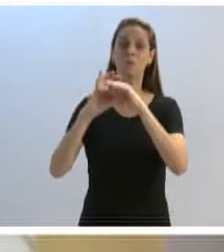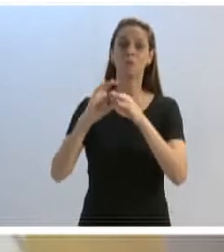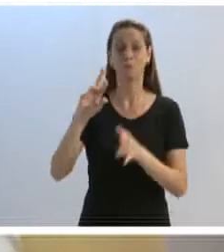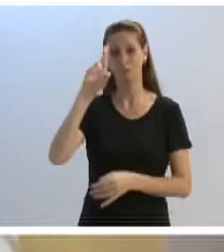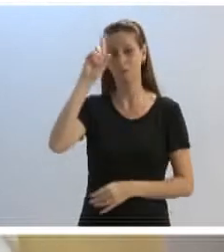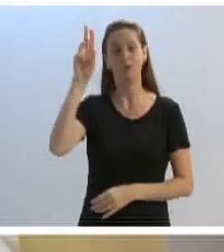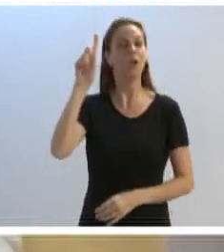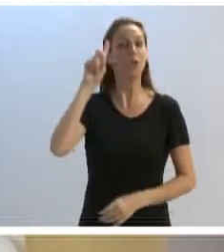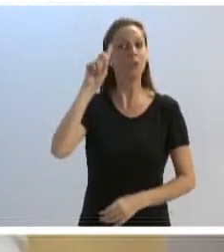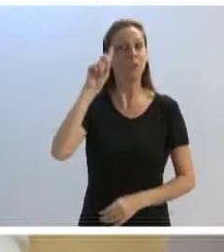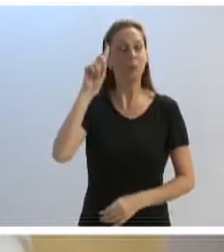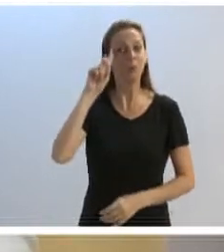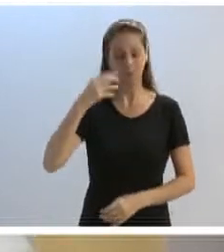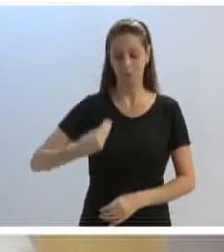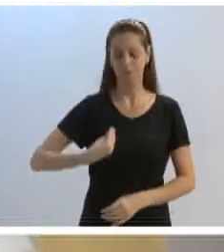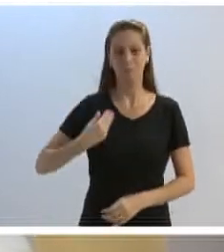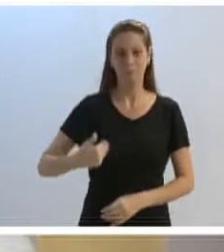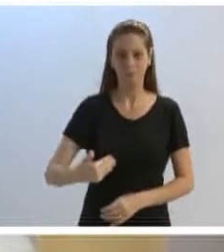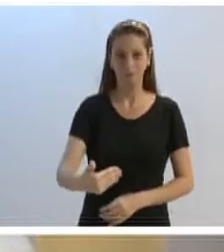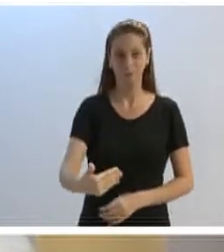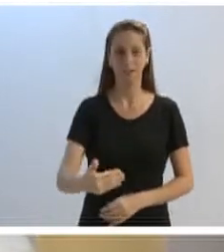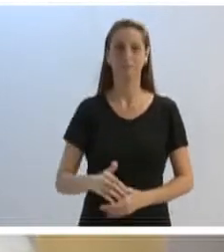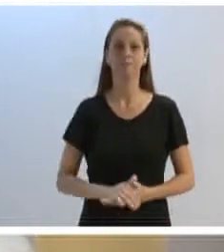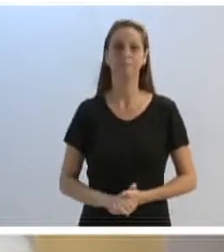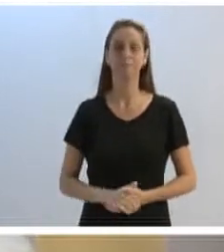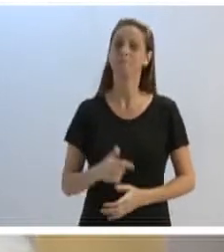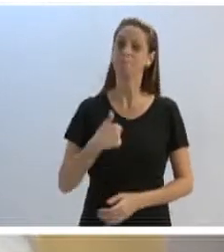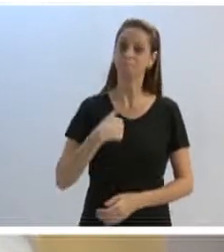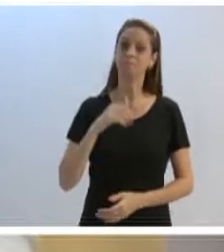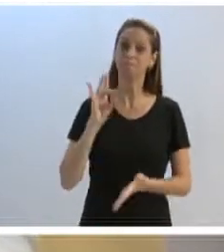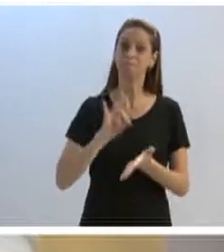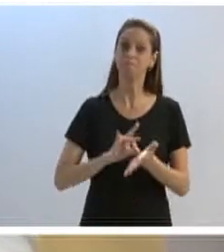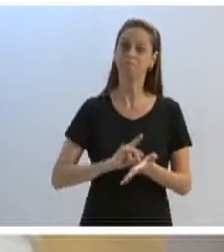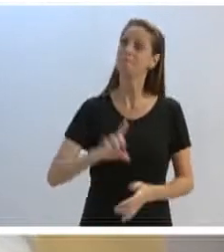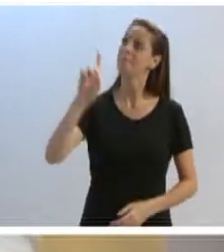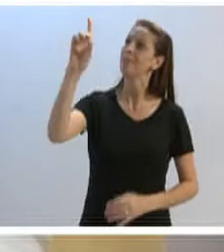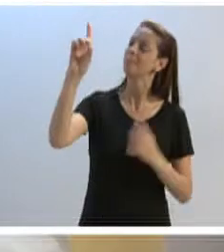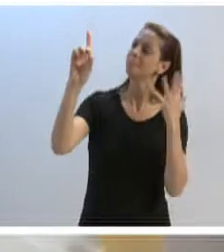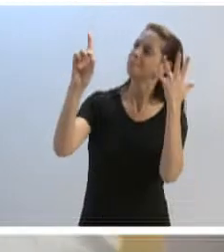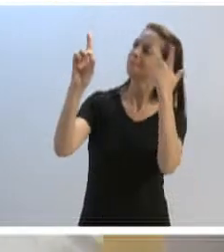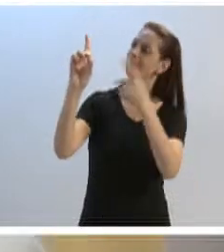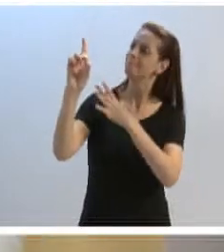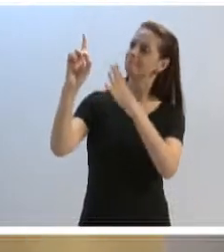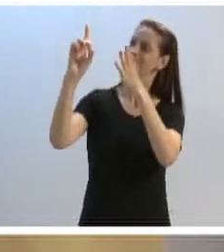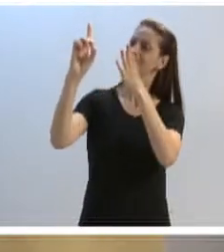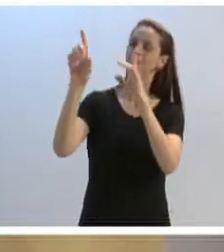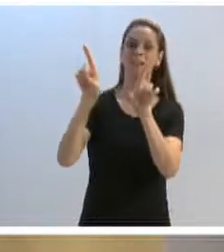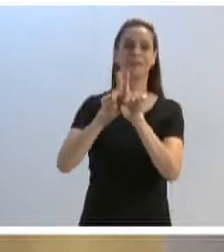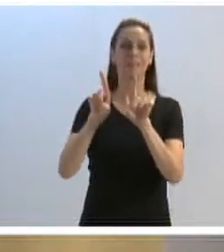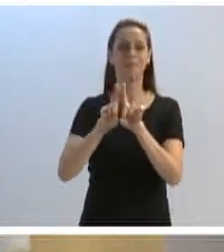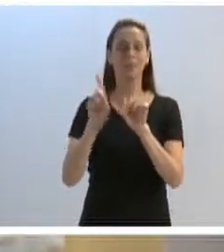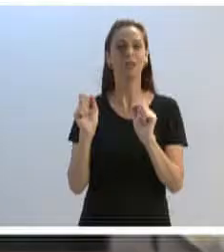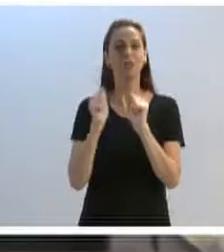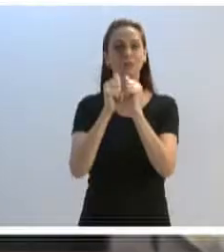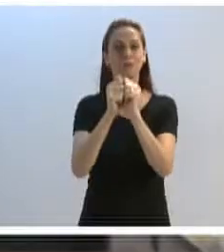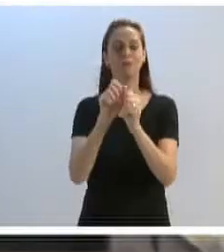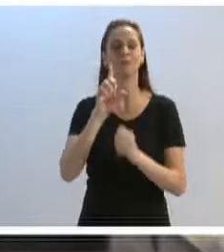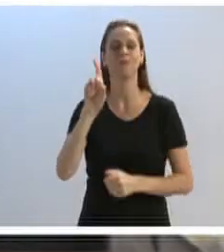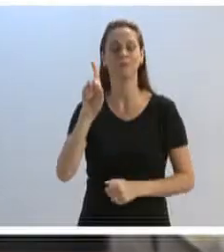todos os dias da minha vida, para contemplar a beleza do Senhor e meditar no seu templo.